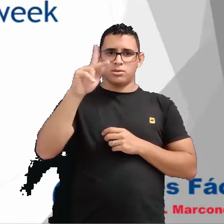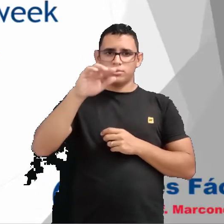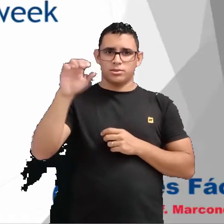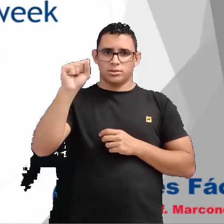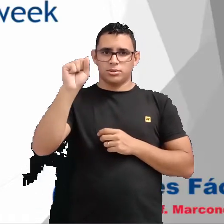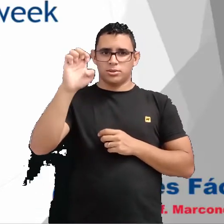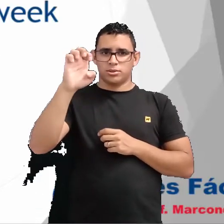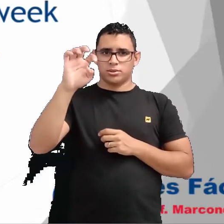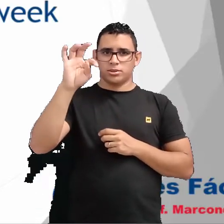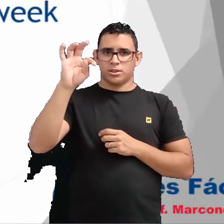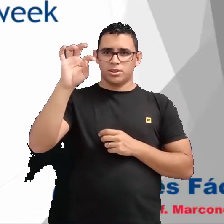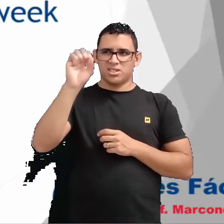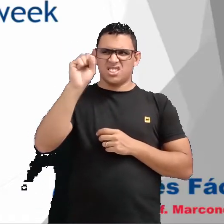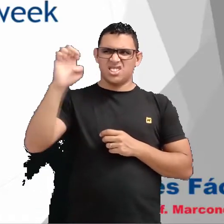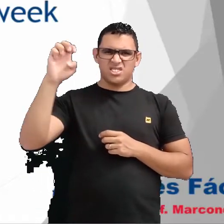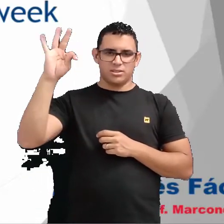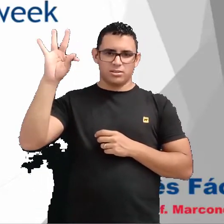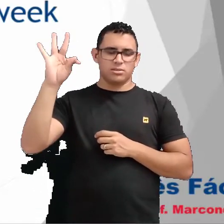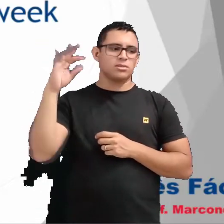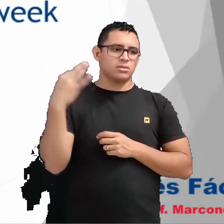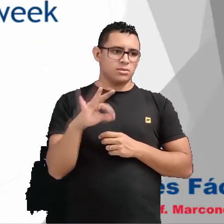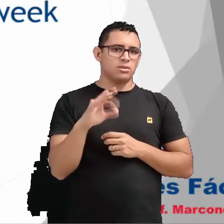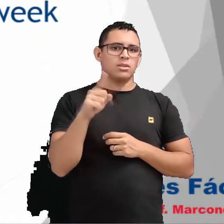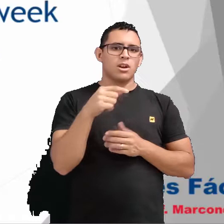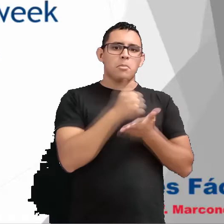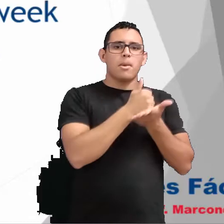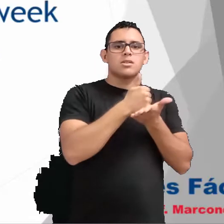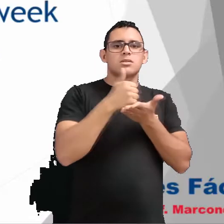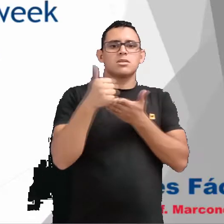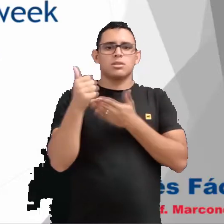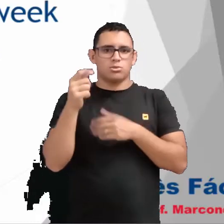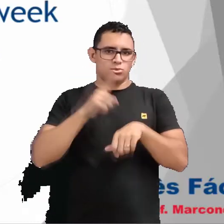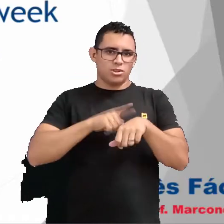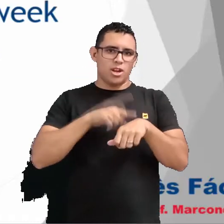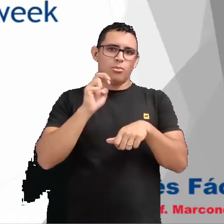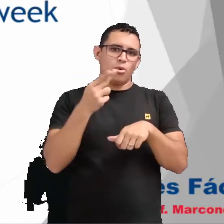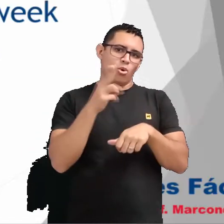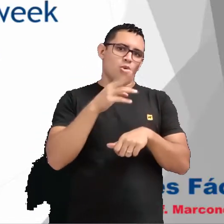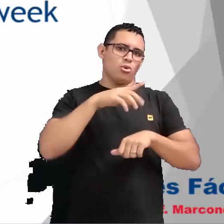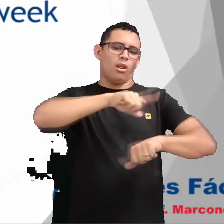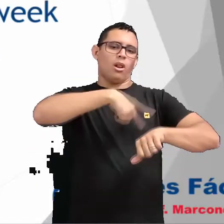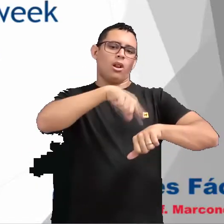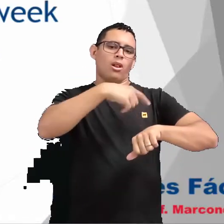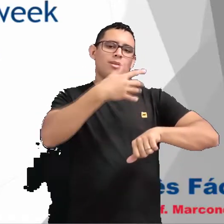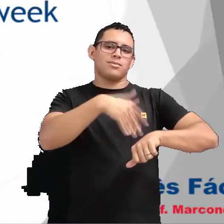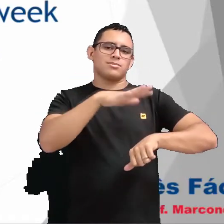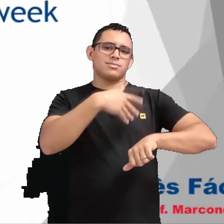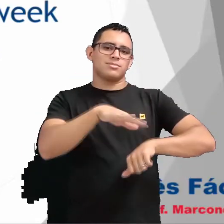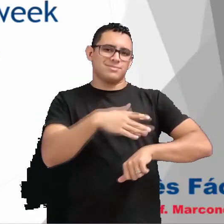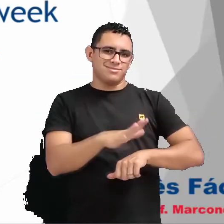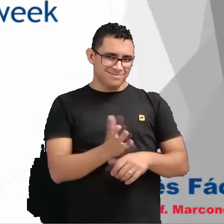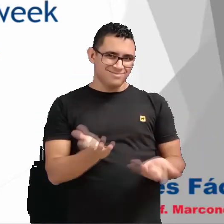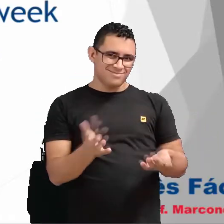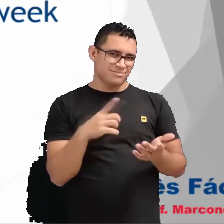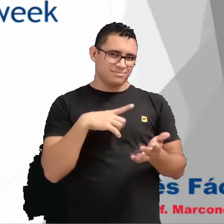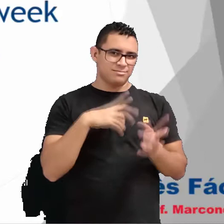Time. Spending My Time. Seria isso, passando o meu tempo, né? Gastando o meu tempo. Spending My Time, né? Qualquer coisa